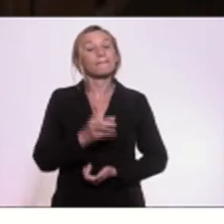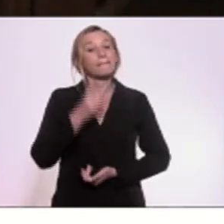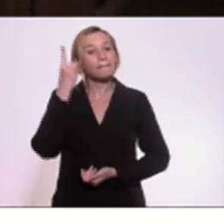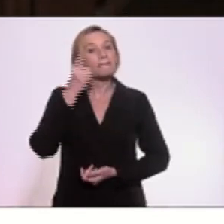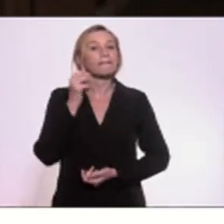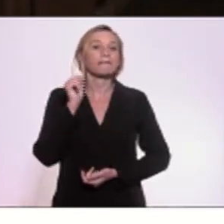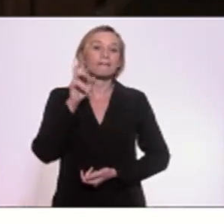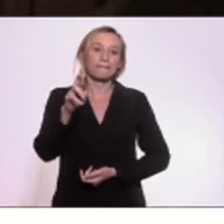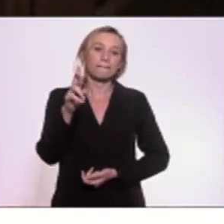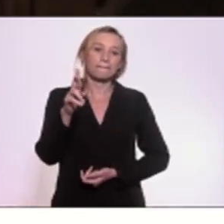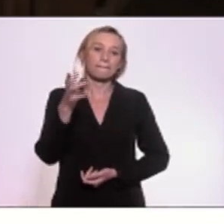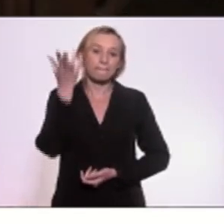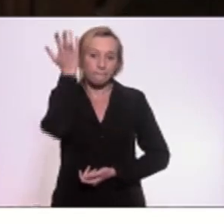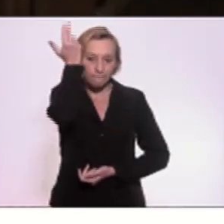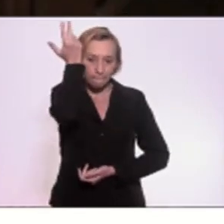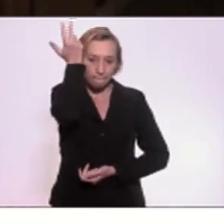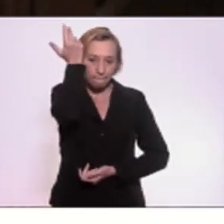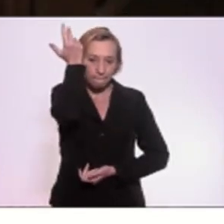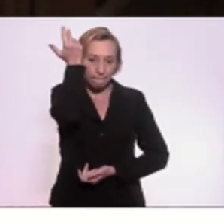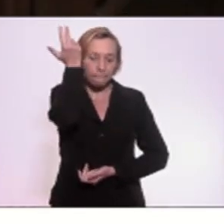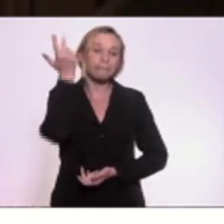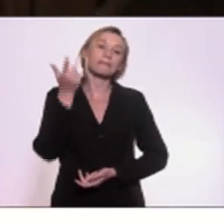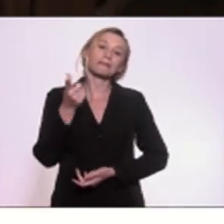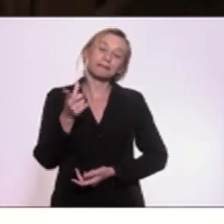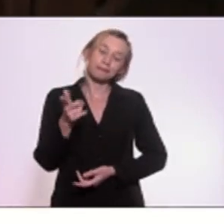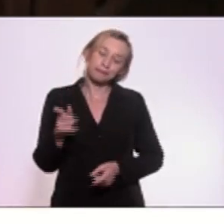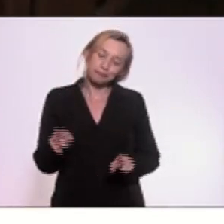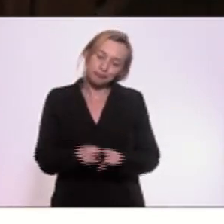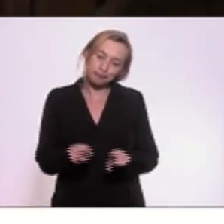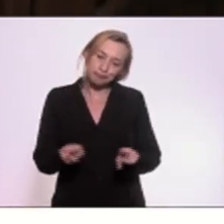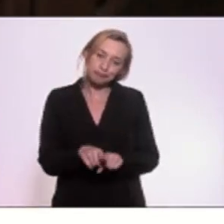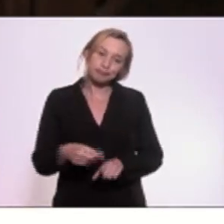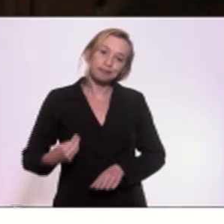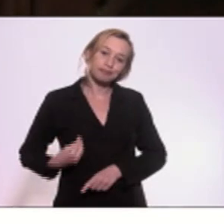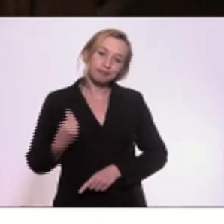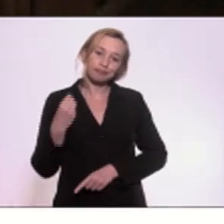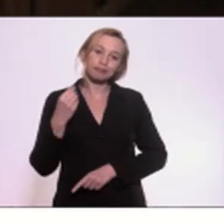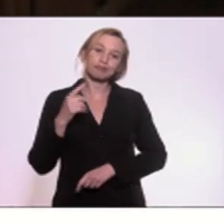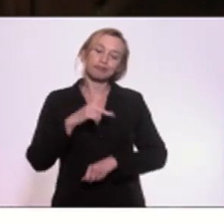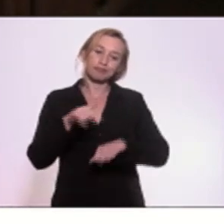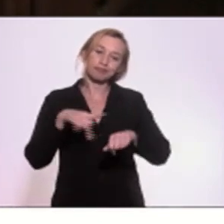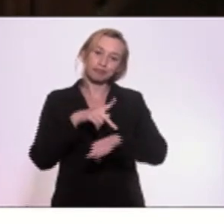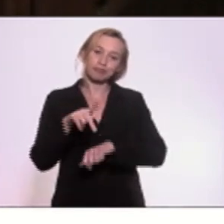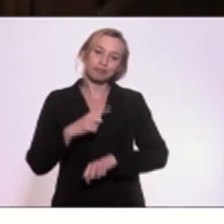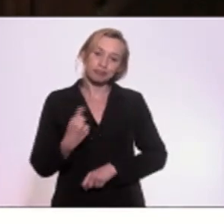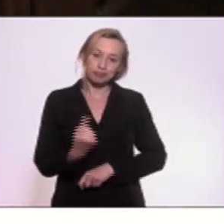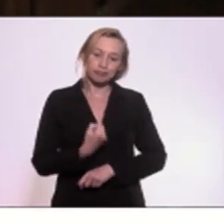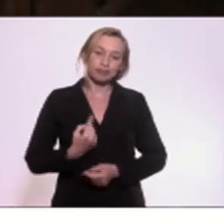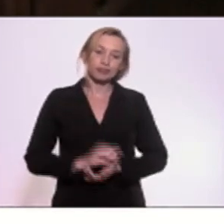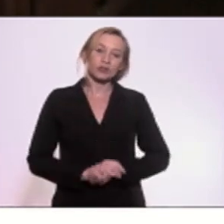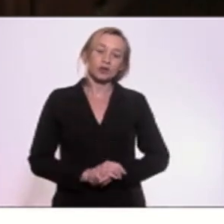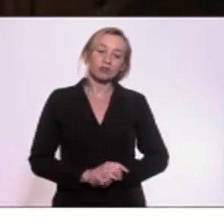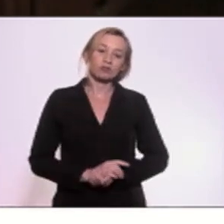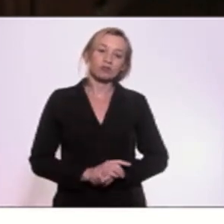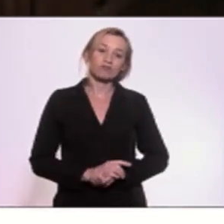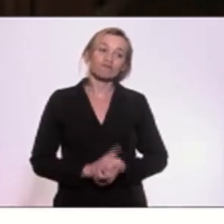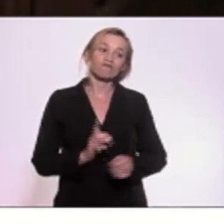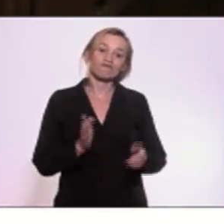Eliomar Coelho também viveu aqui em nosso país um duro